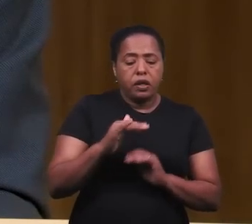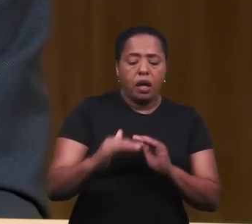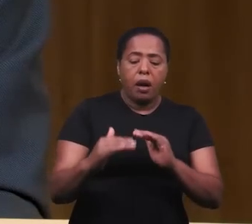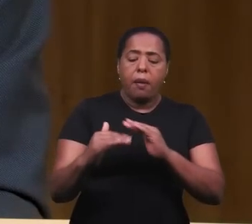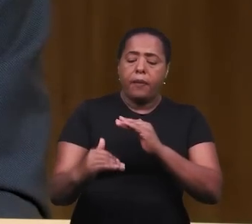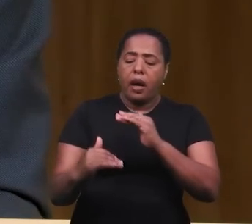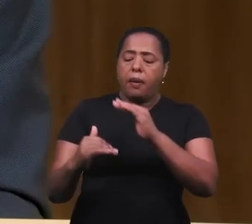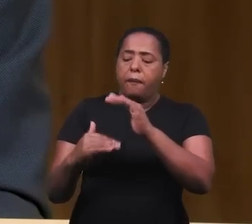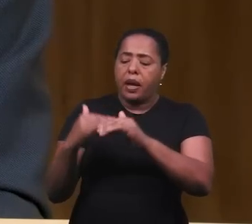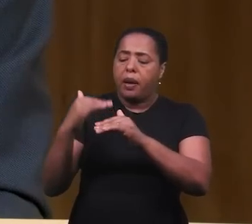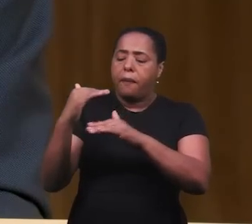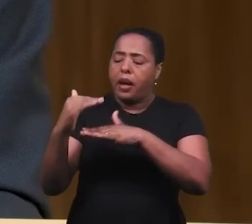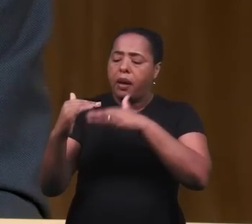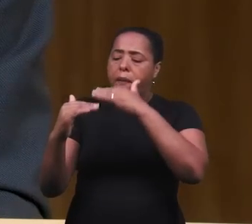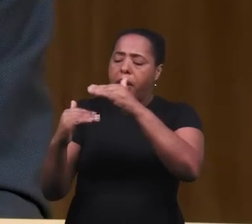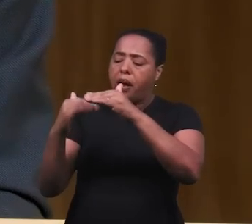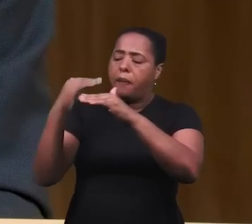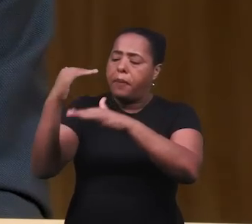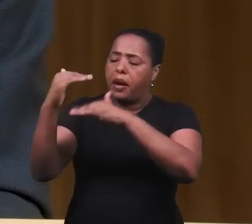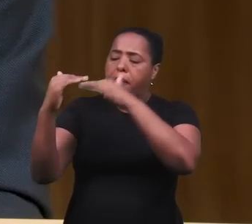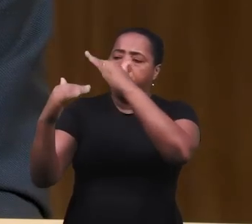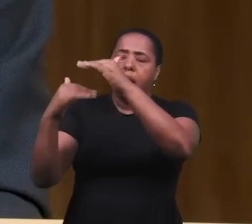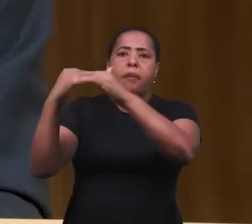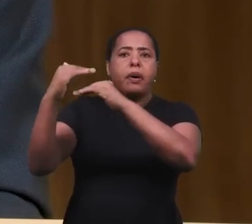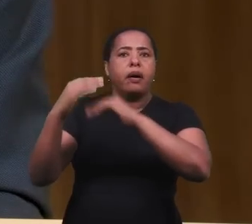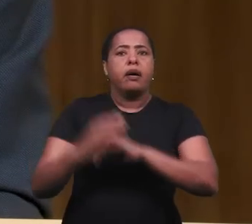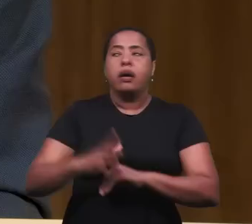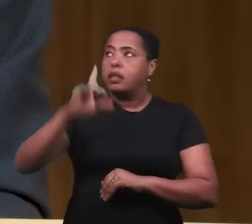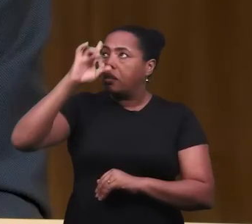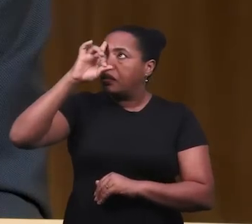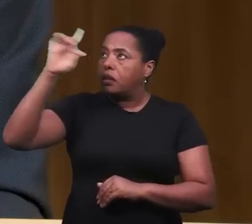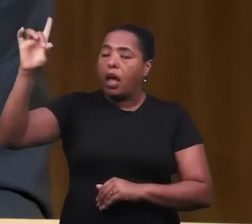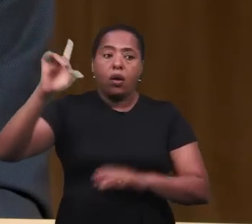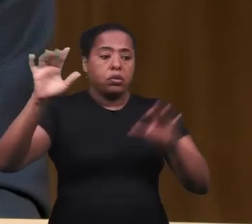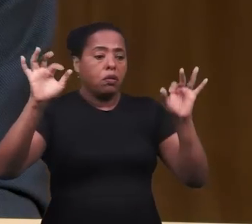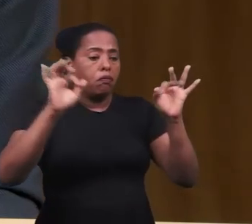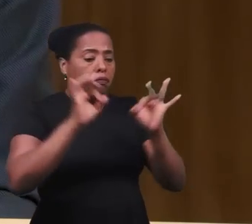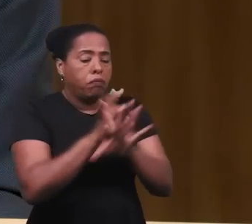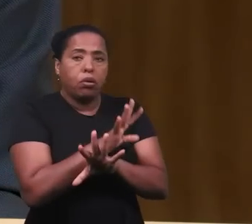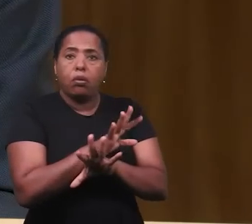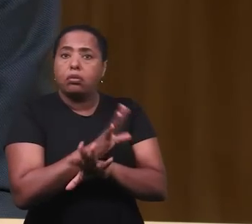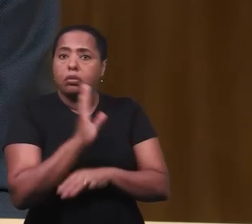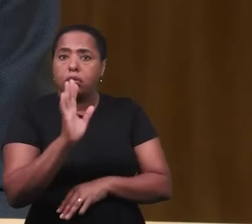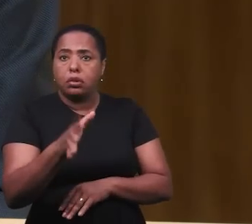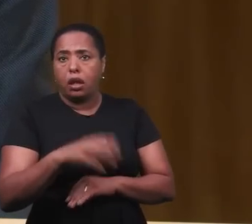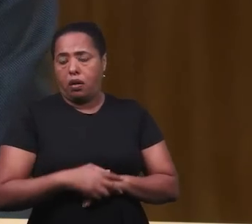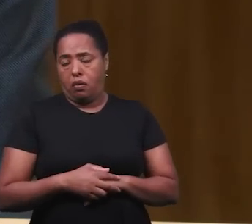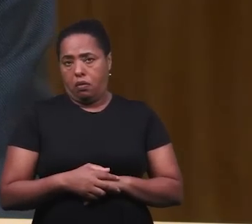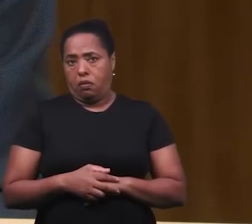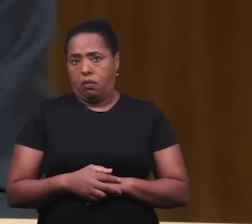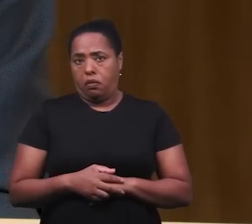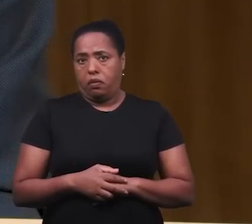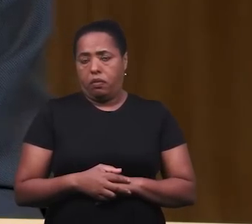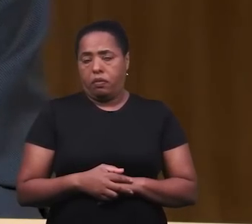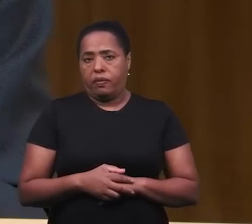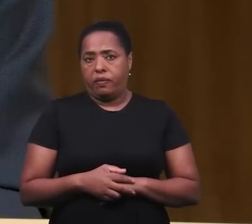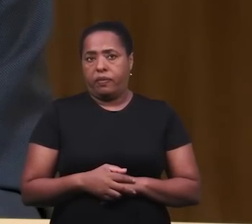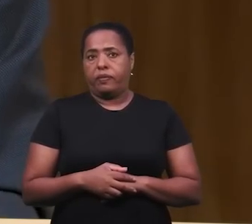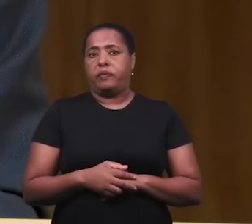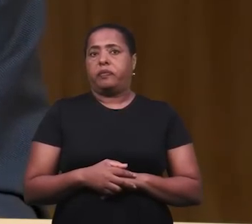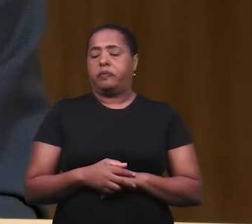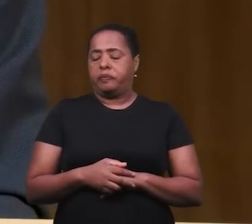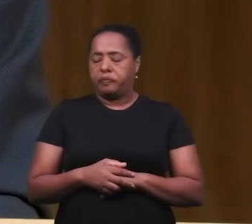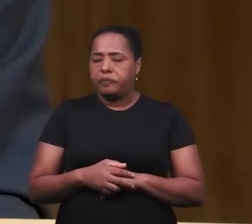adolescente. Isso é a ordem natural da vida. Sempre quando nós quebramos a ordem natural da vida, que